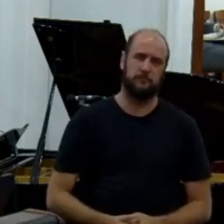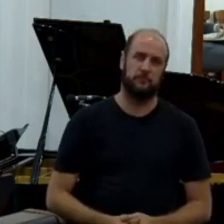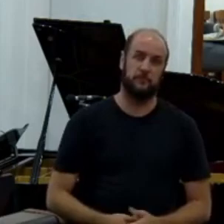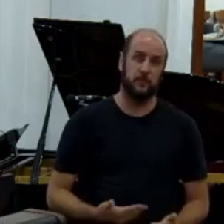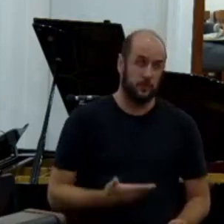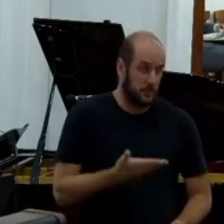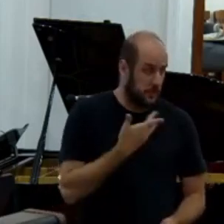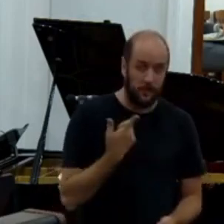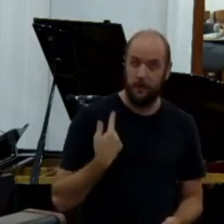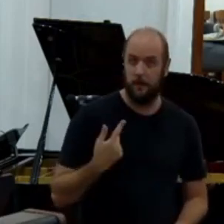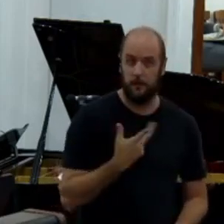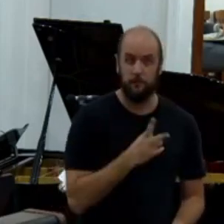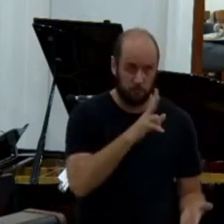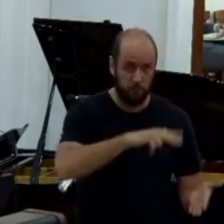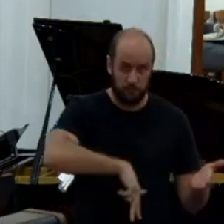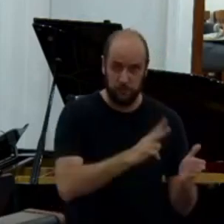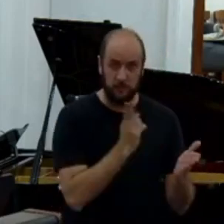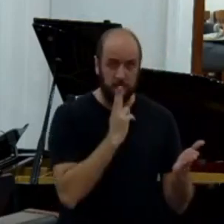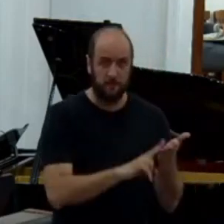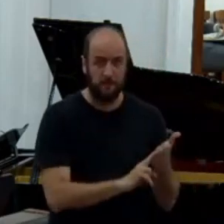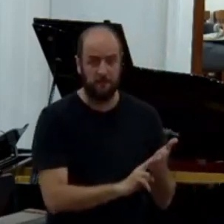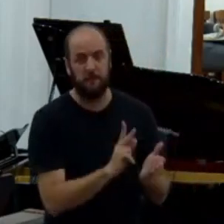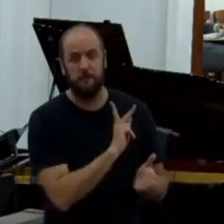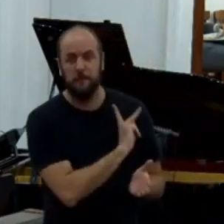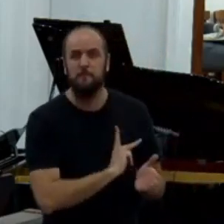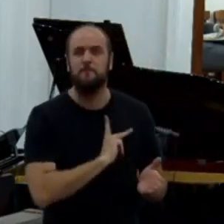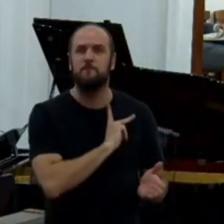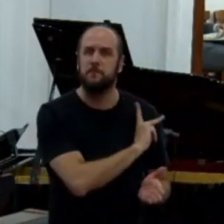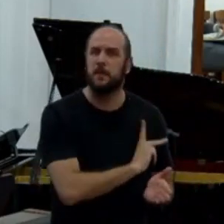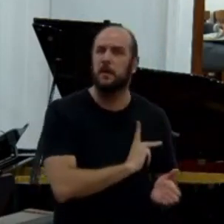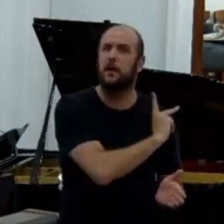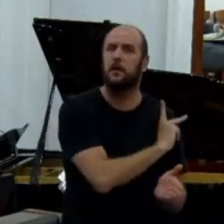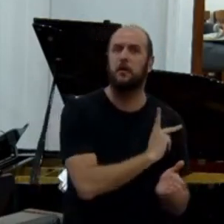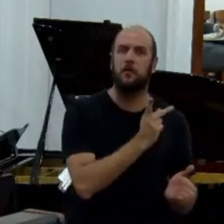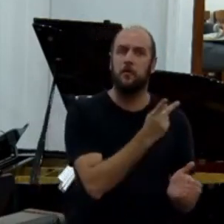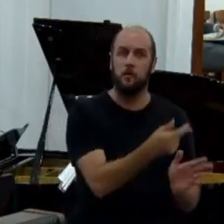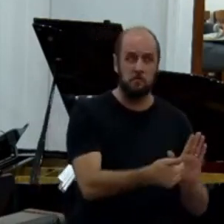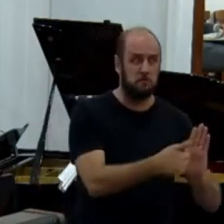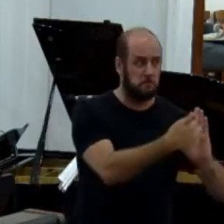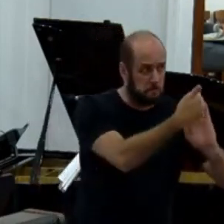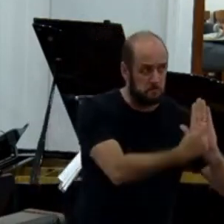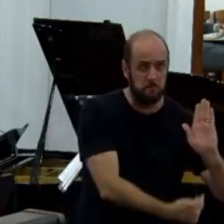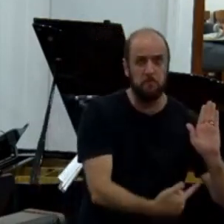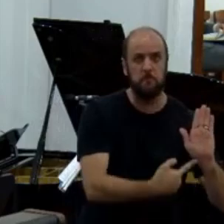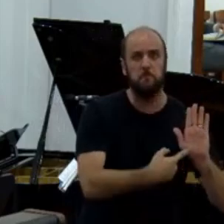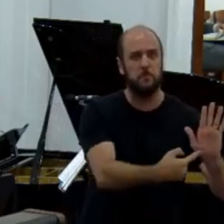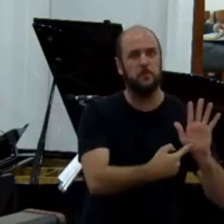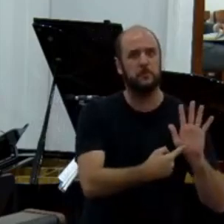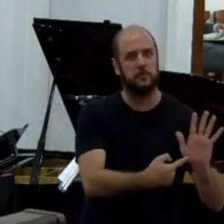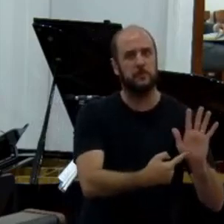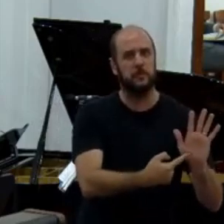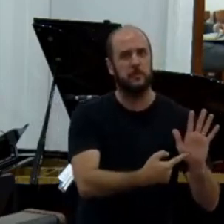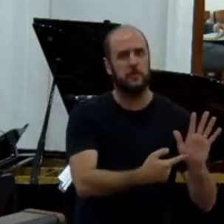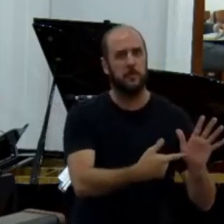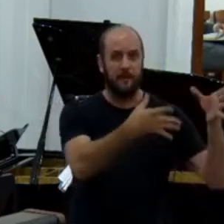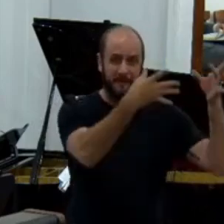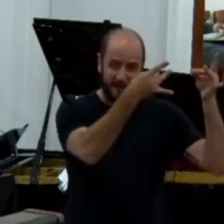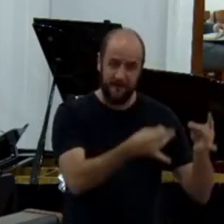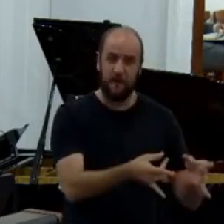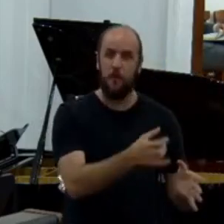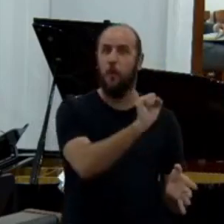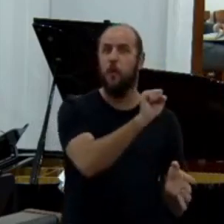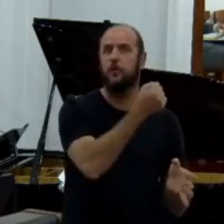E aqui onde nós estamos, Paulo está então trazendo a nós a 8ª